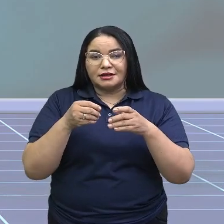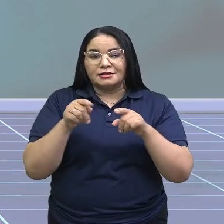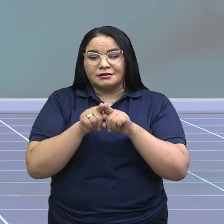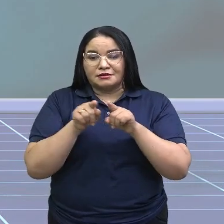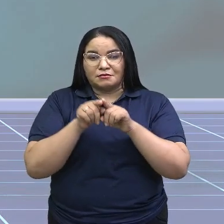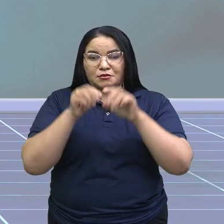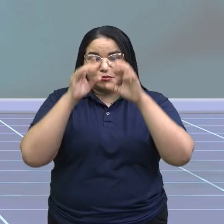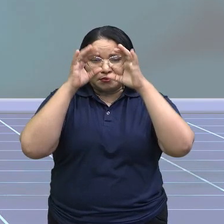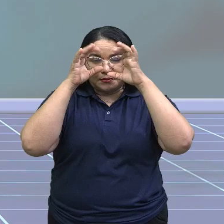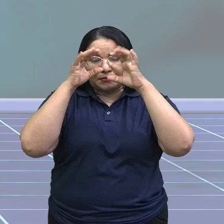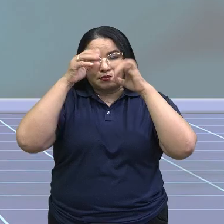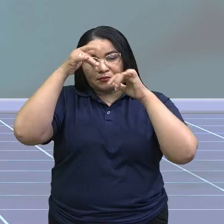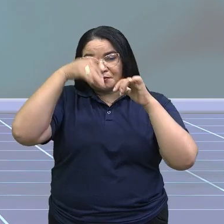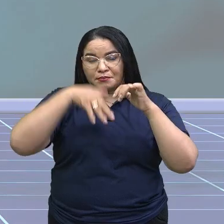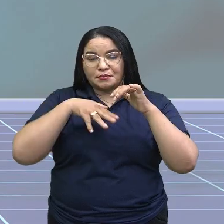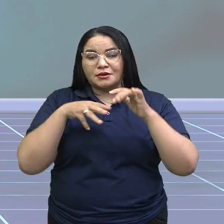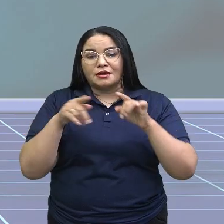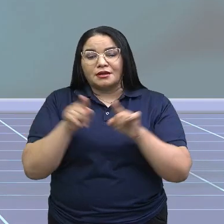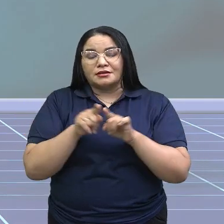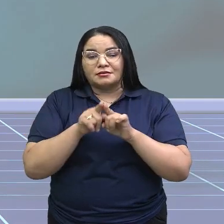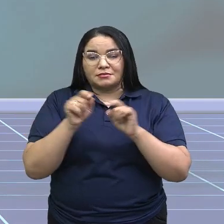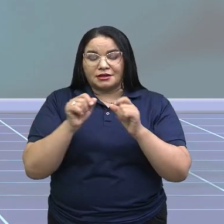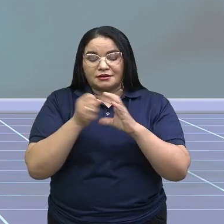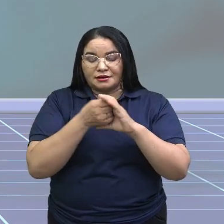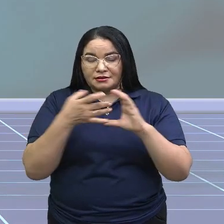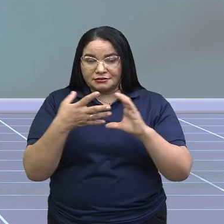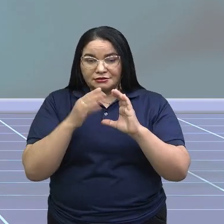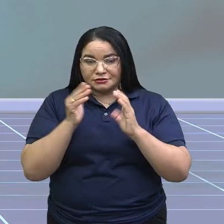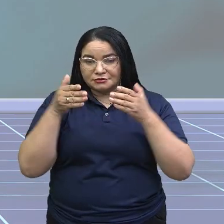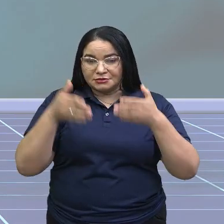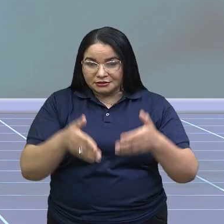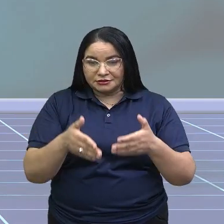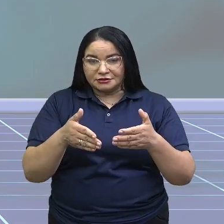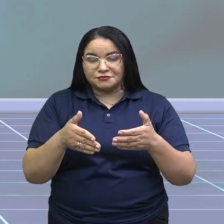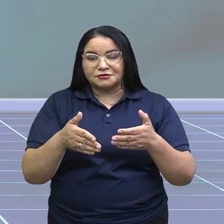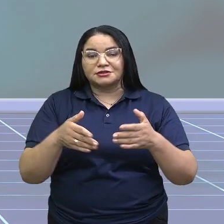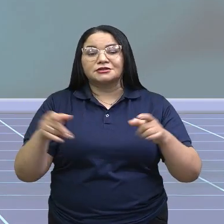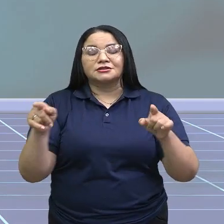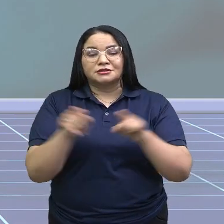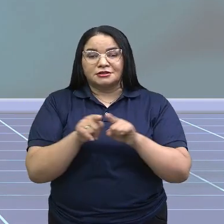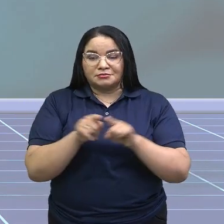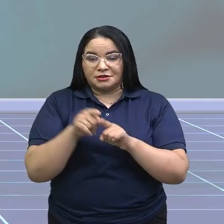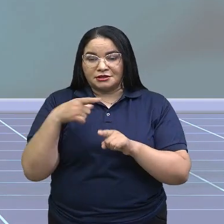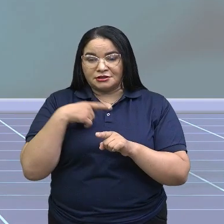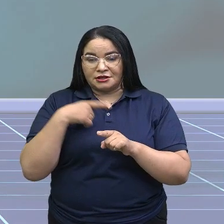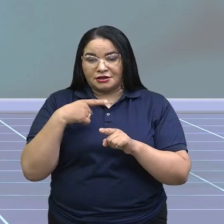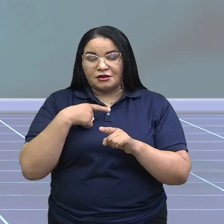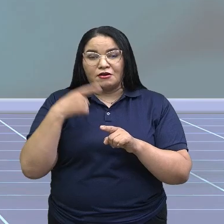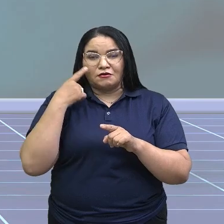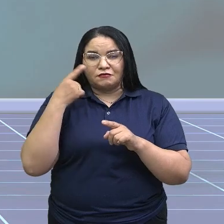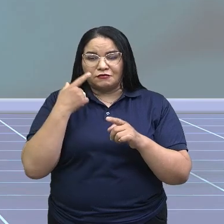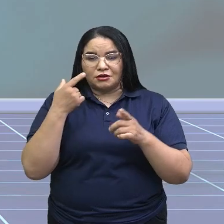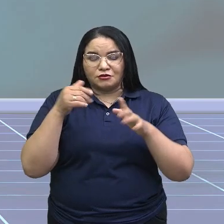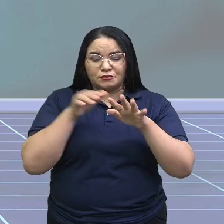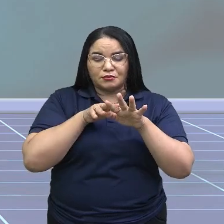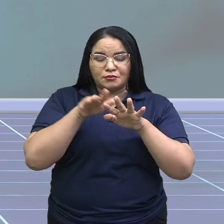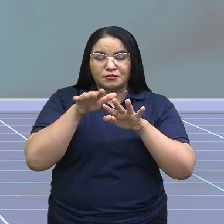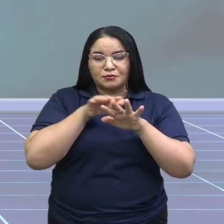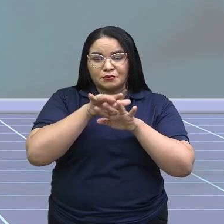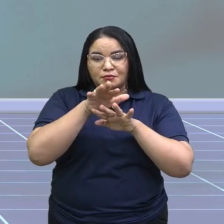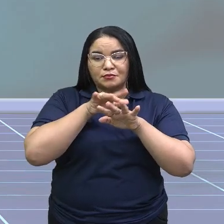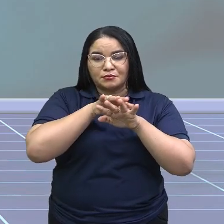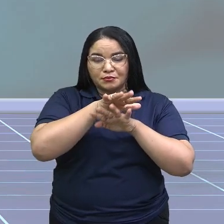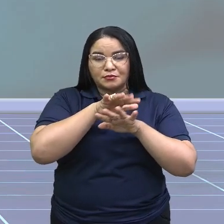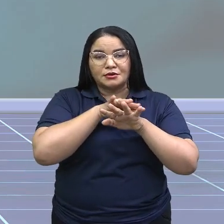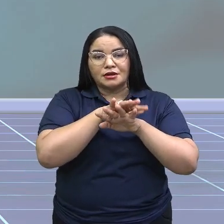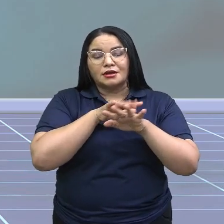sistema, né? Então o neurônio ele apresenta ali características específicas, né? Ele tem aqui, ó, nessas pontinhas os dendritos,